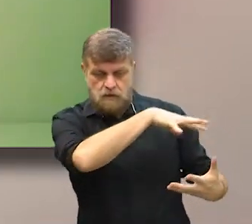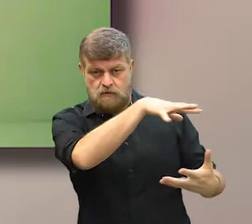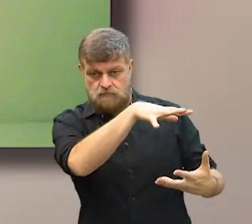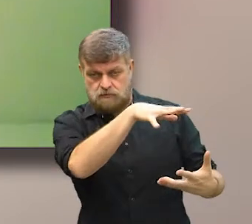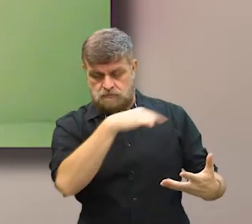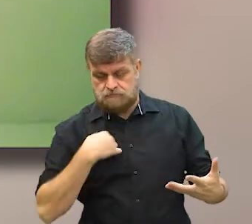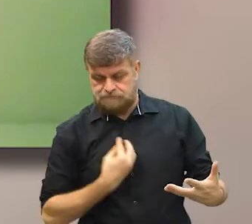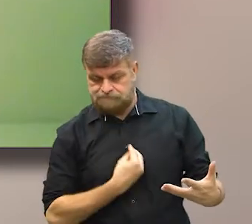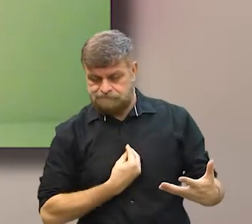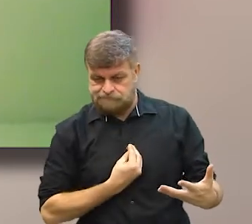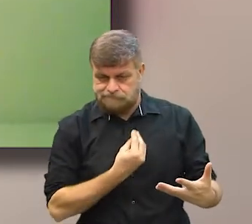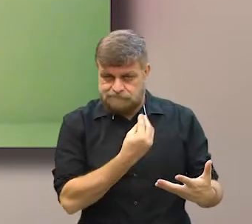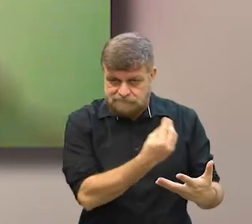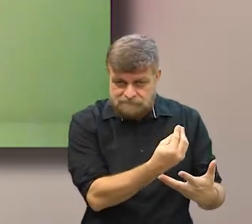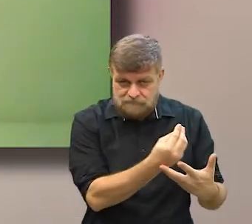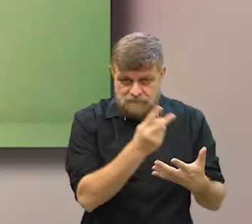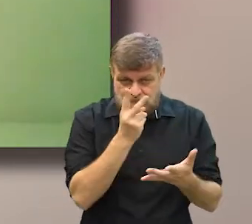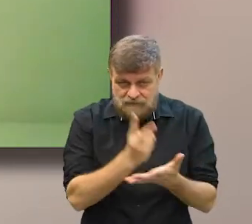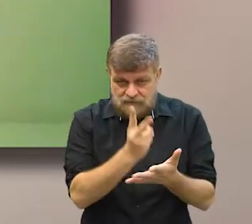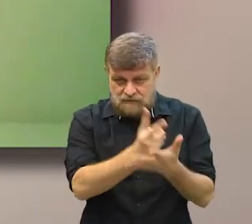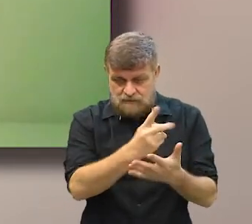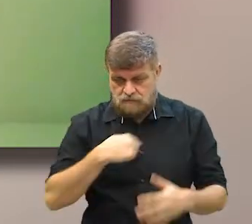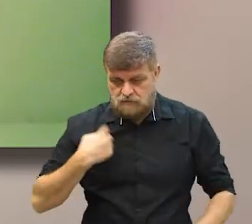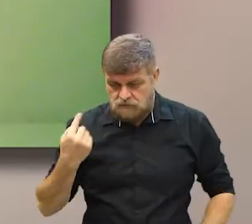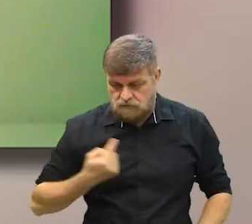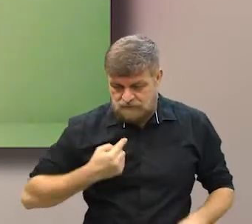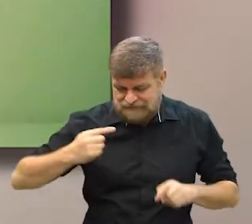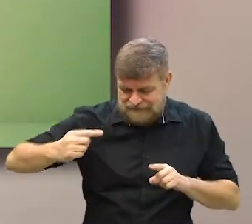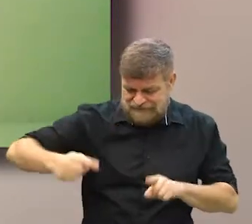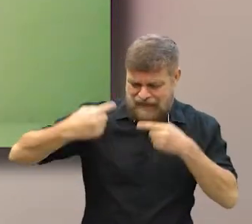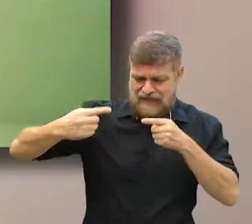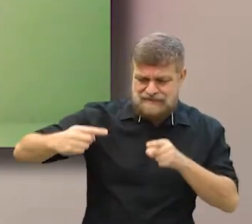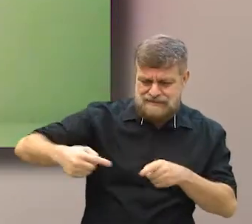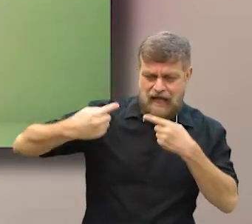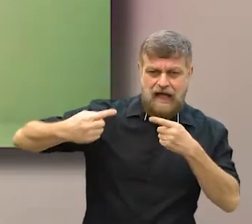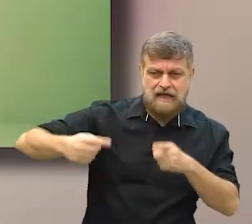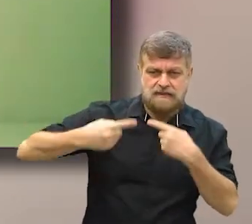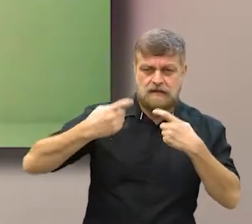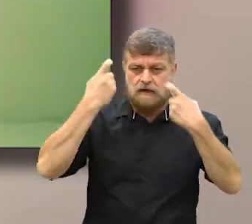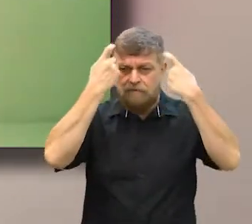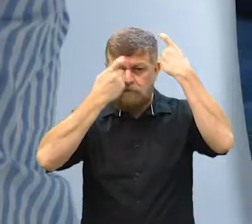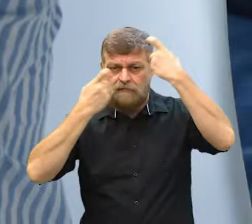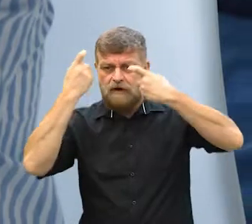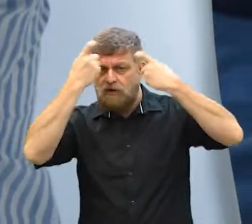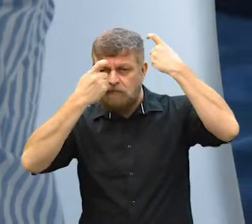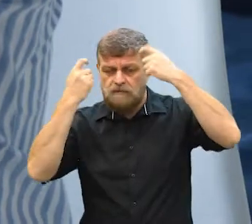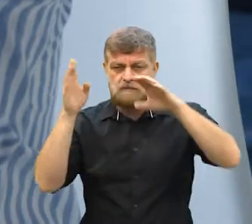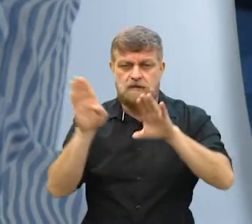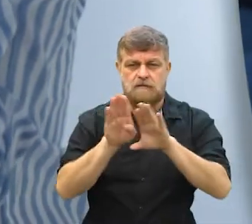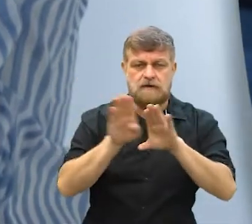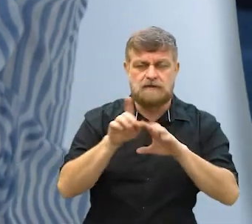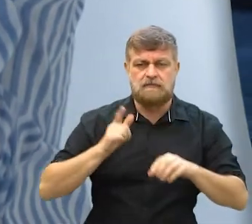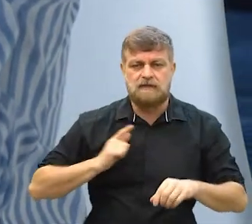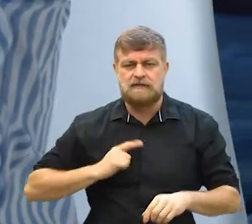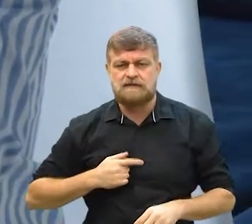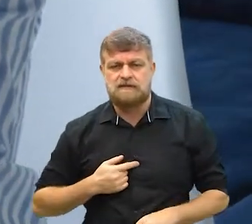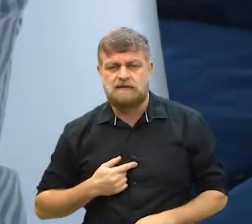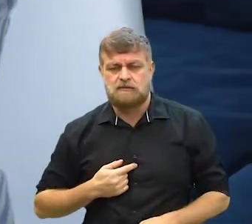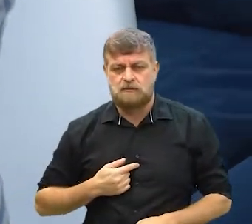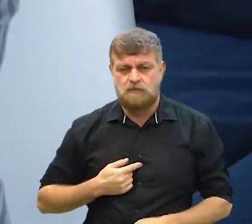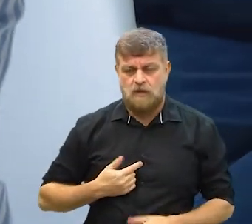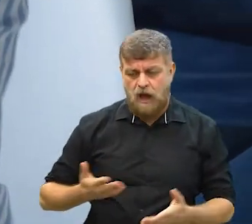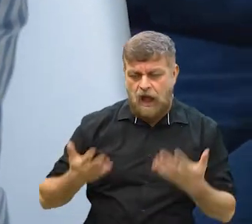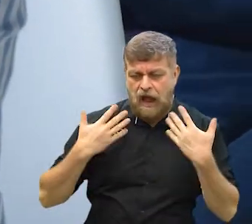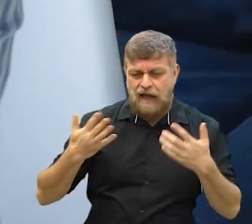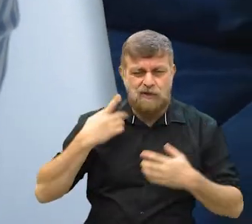que nós vivemos. Toda hora nós estamos enfrentando os desafios, preocupações, mas também desafios de